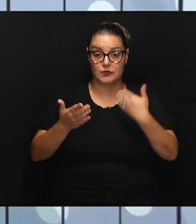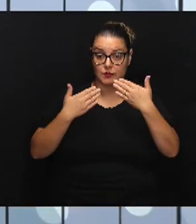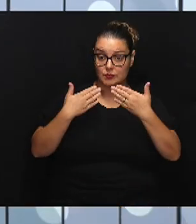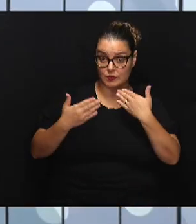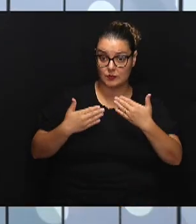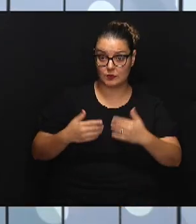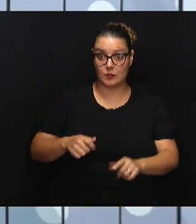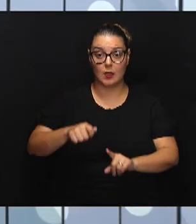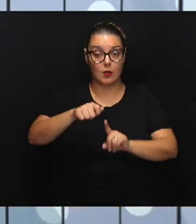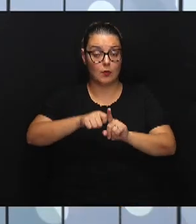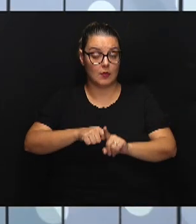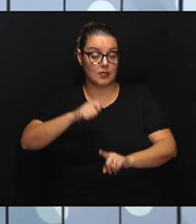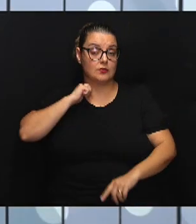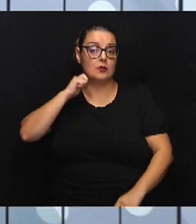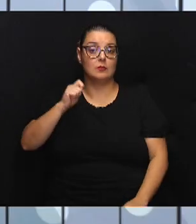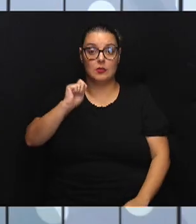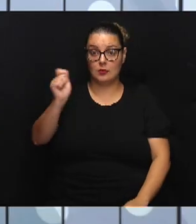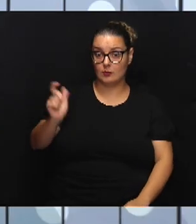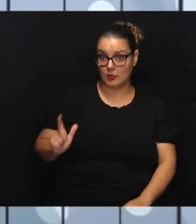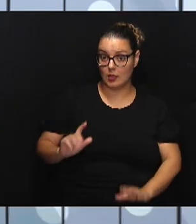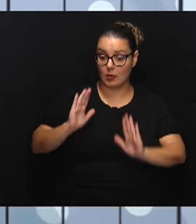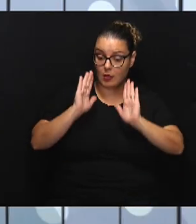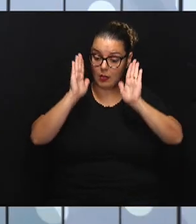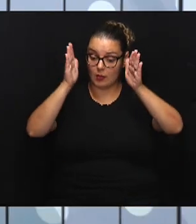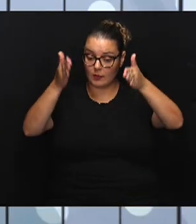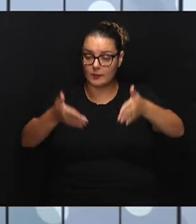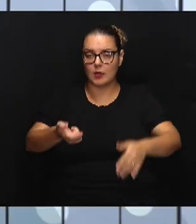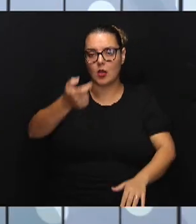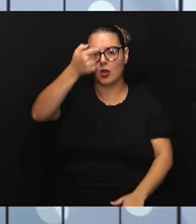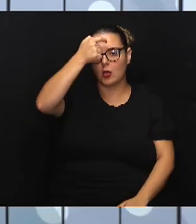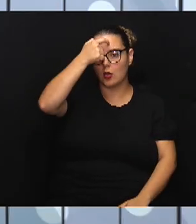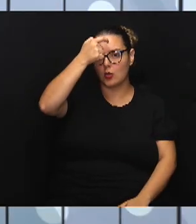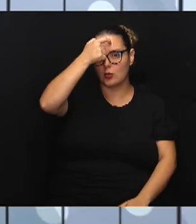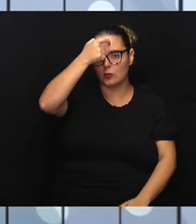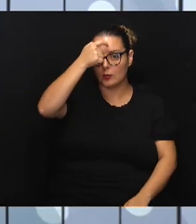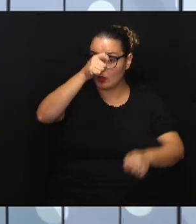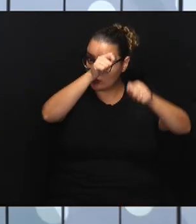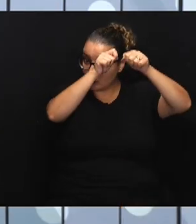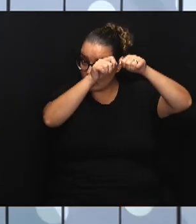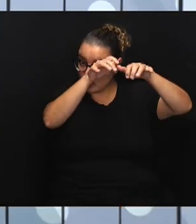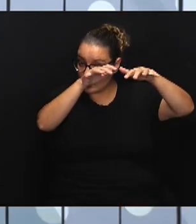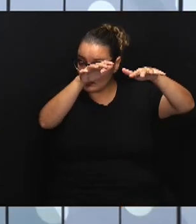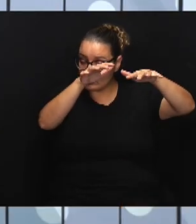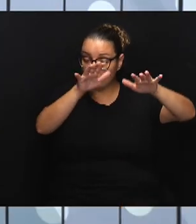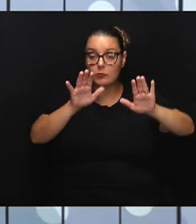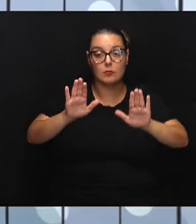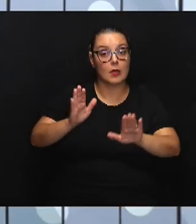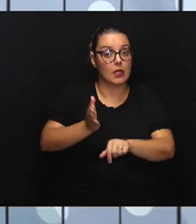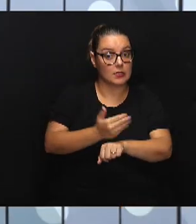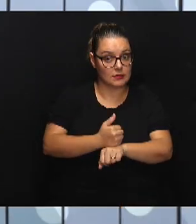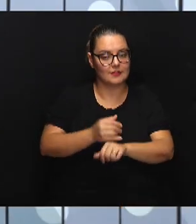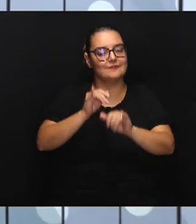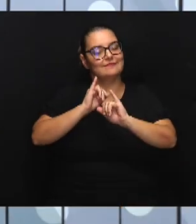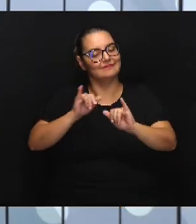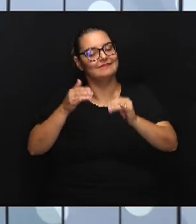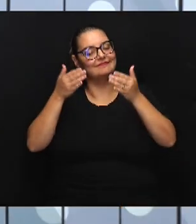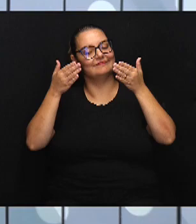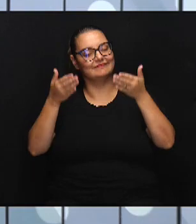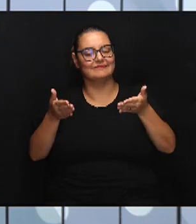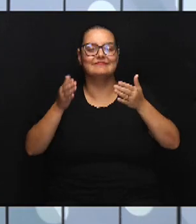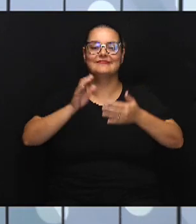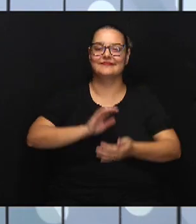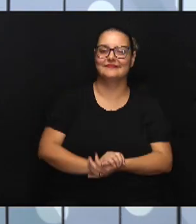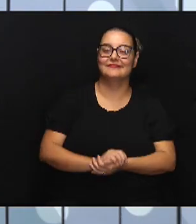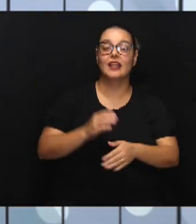o Abril Azul, o mês dedicado à conscientização do autismo. Mas antes eu tenho um recado aí para você.